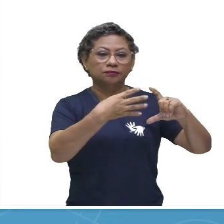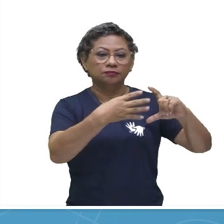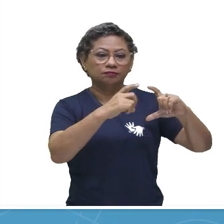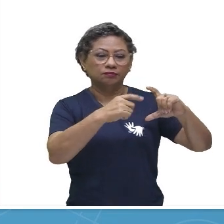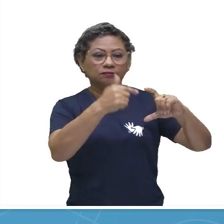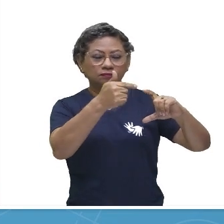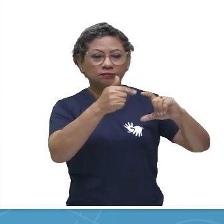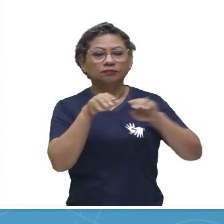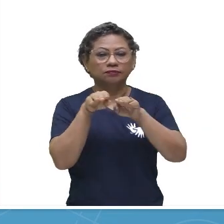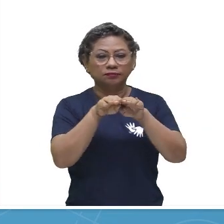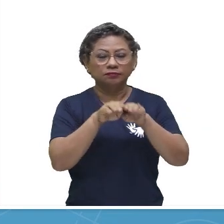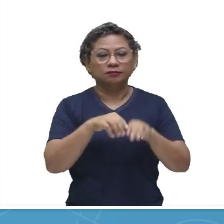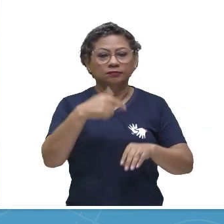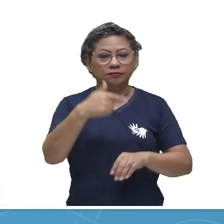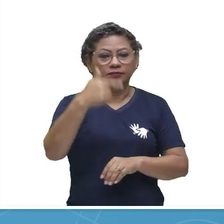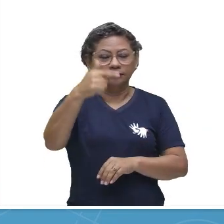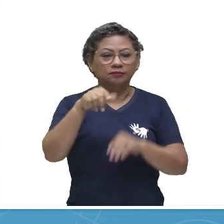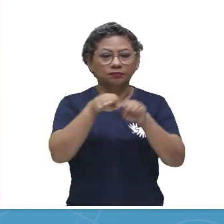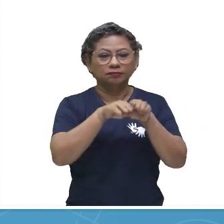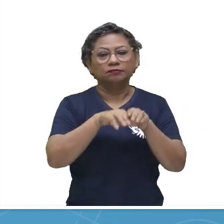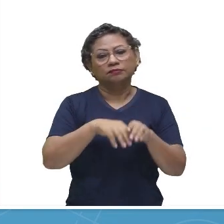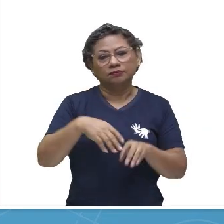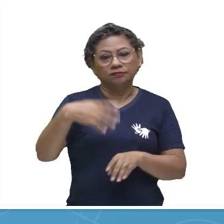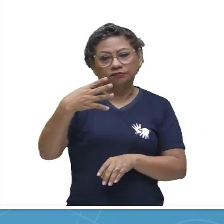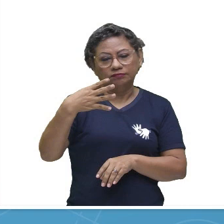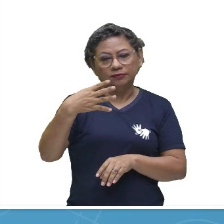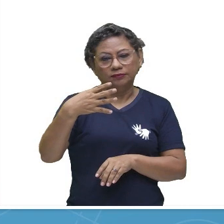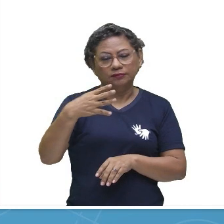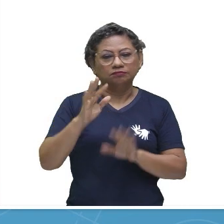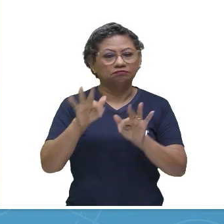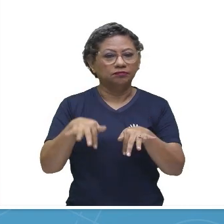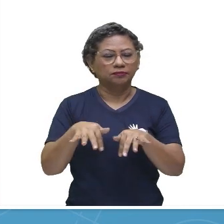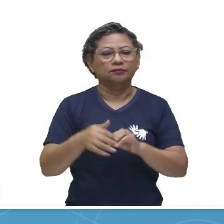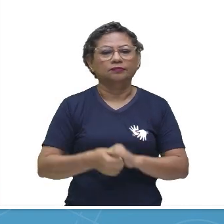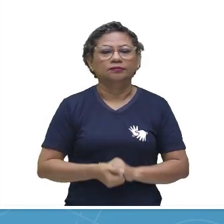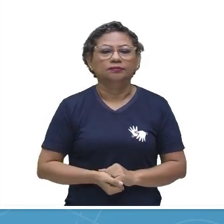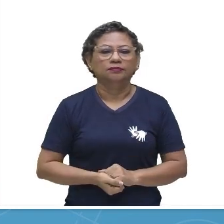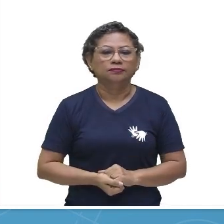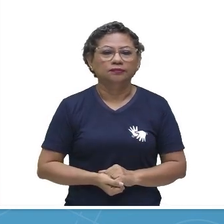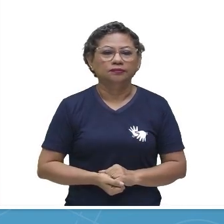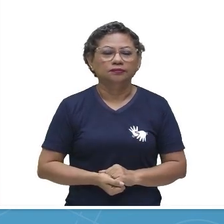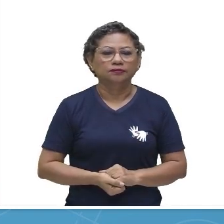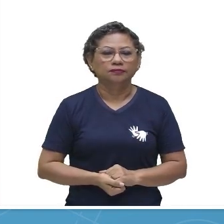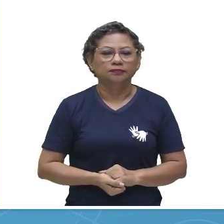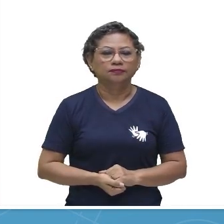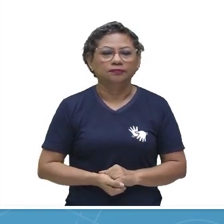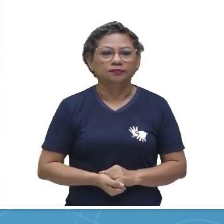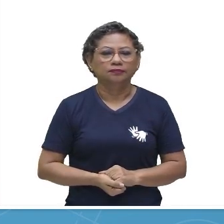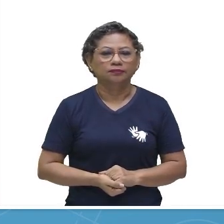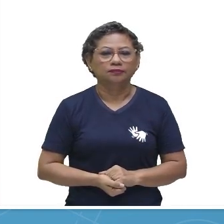quadrado, que vai dar 4. Só para acrescentar aí os nossos desenvolvimentos. Beleza?